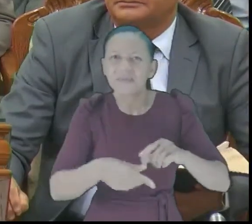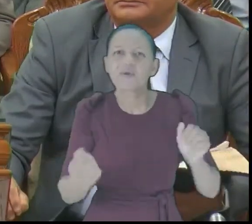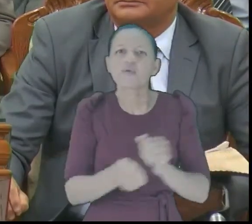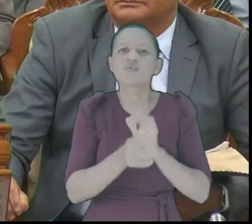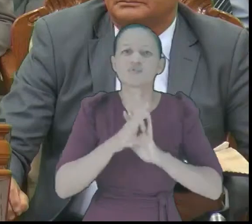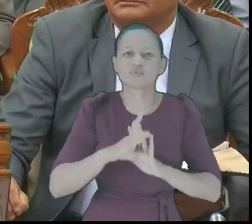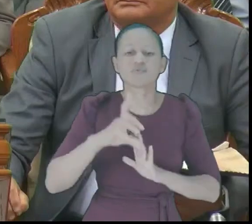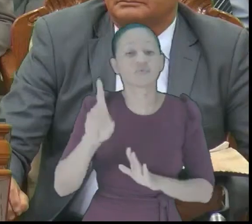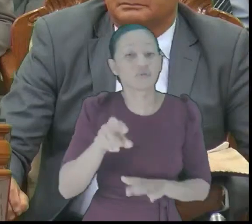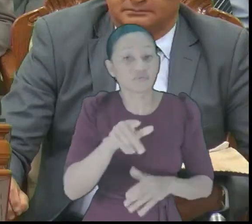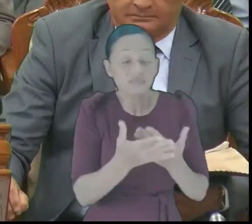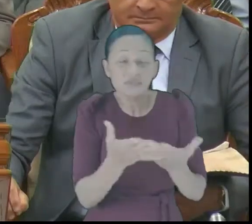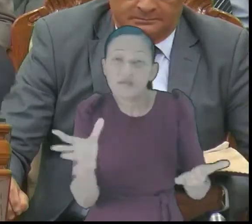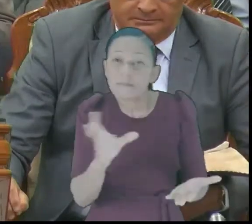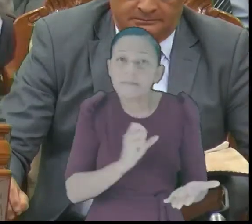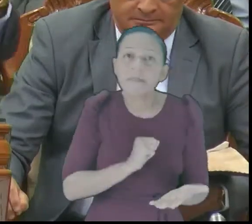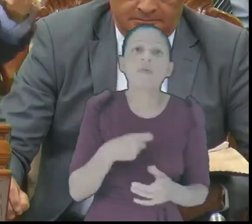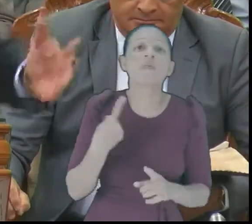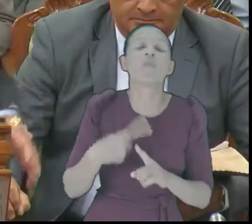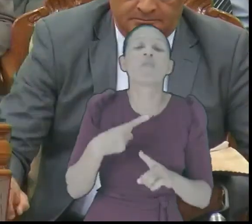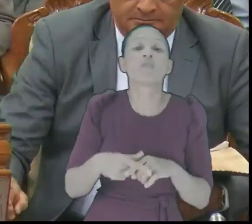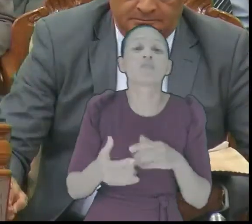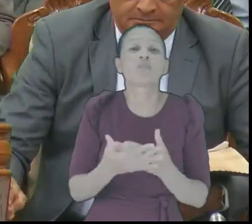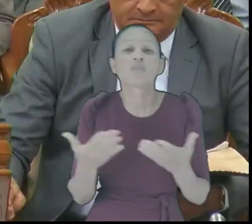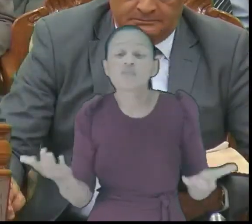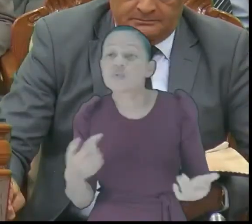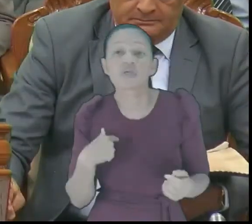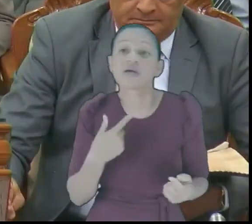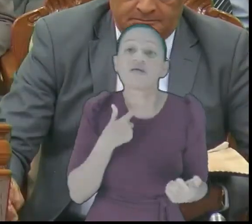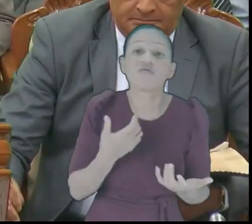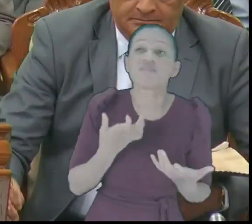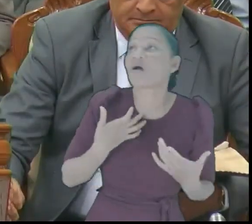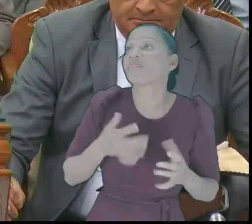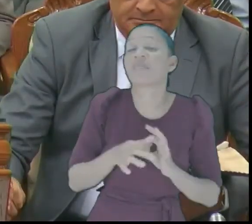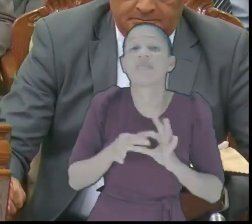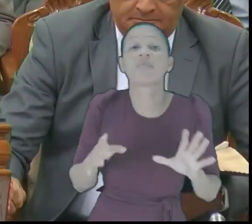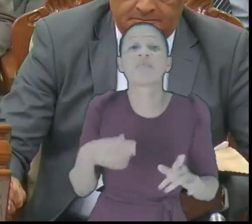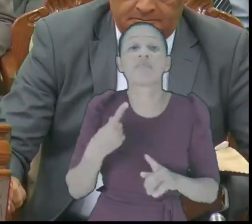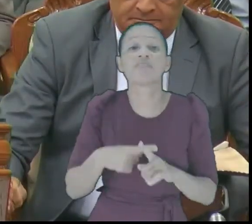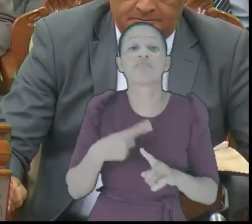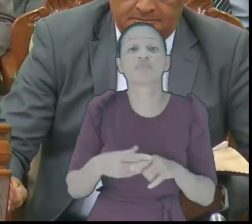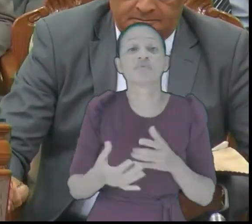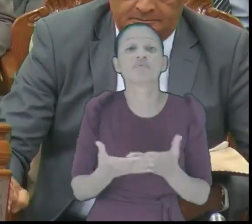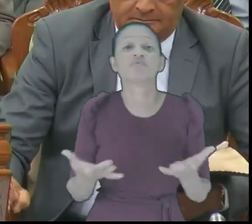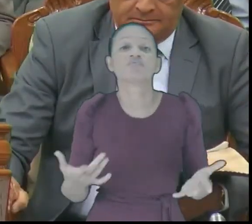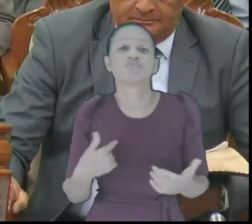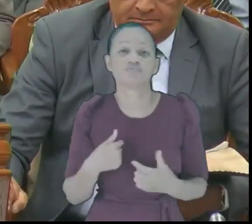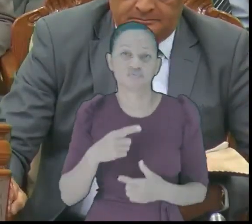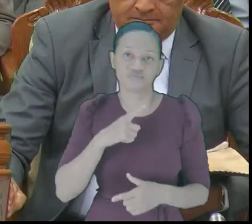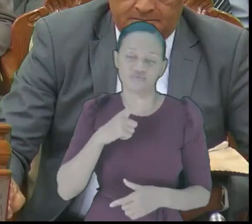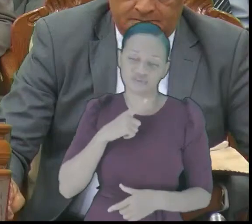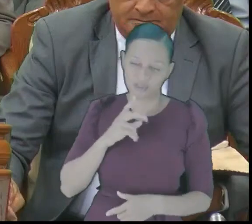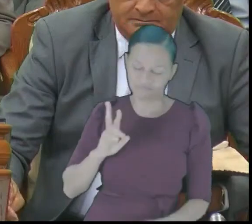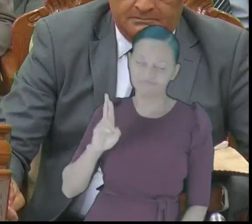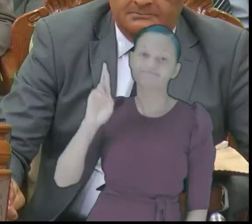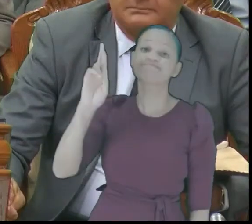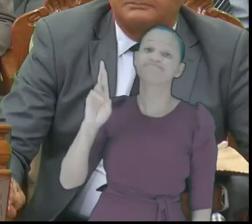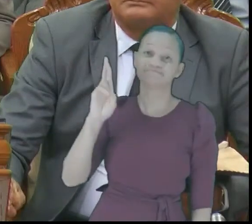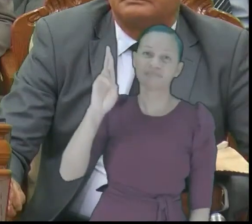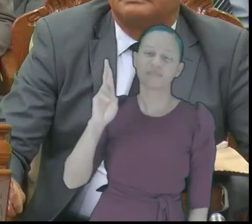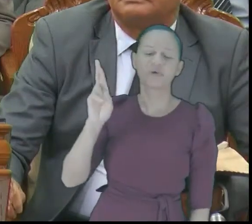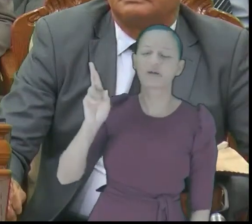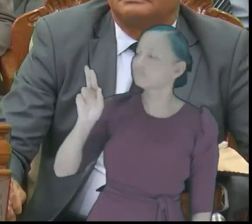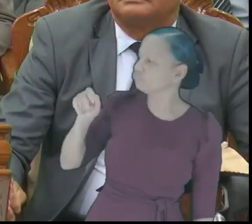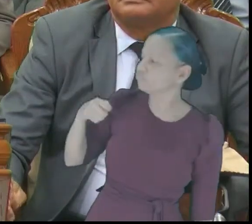a Deus. Então, irmãos amados, por que é que nós não fazemos o que queremos? Por quê? Porque nós temos dono. E quem é